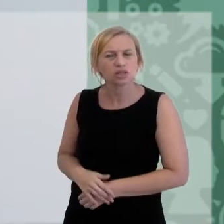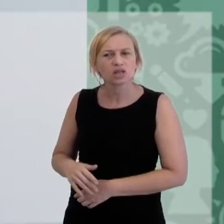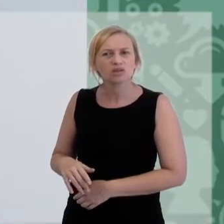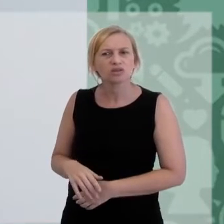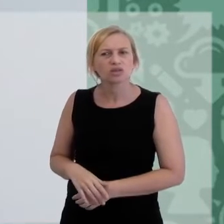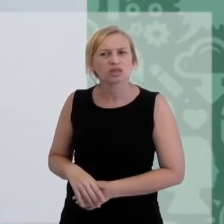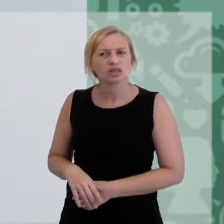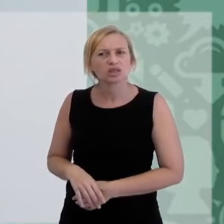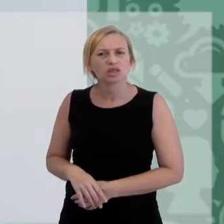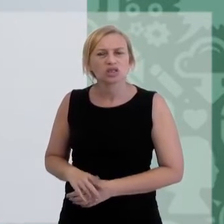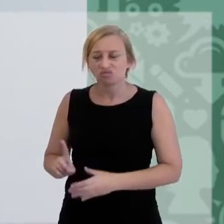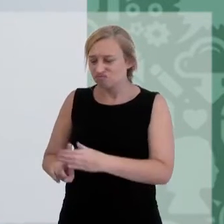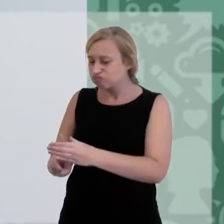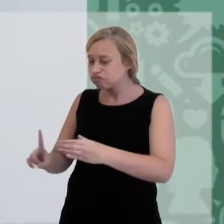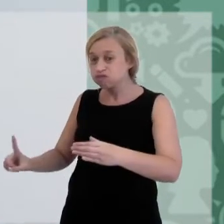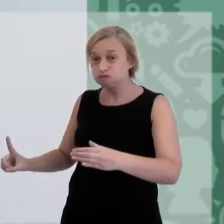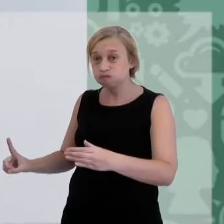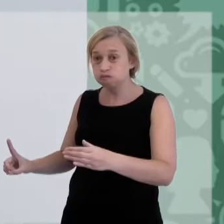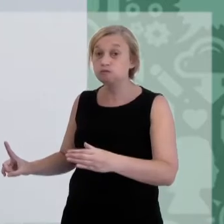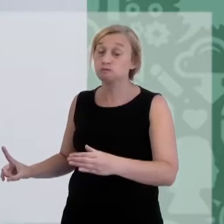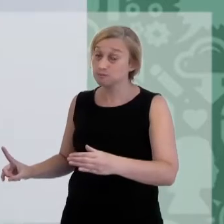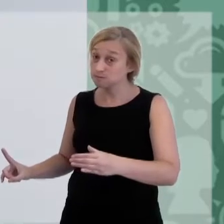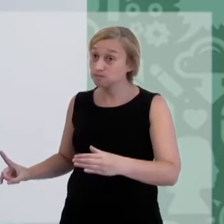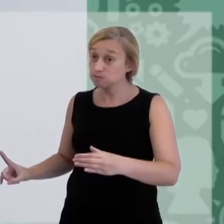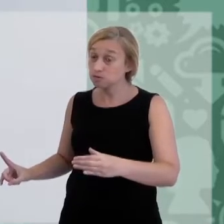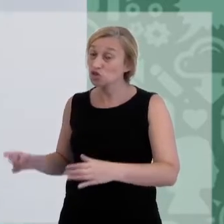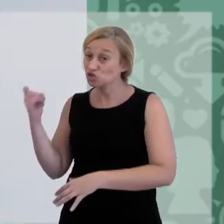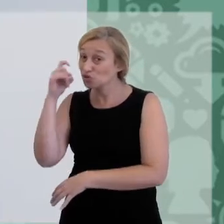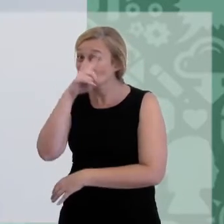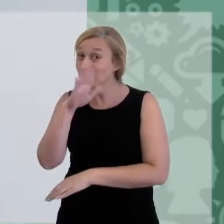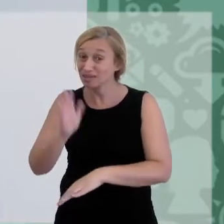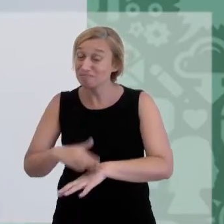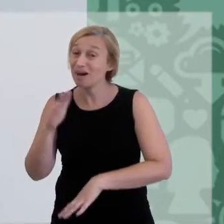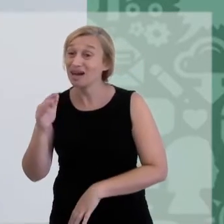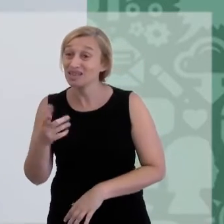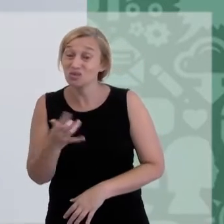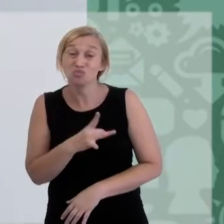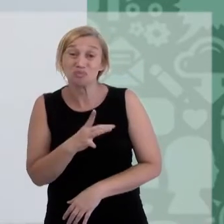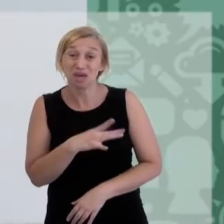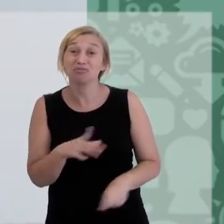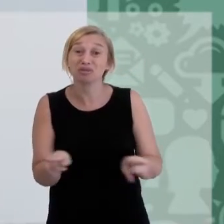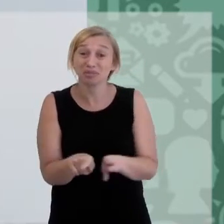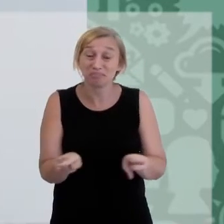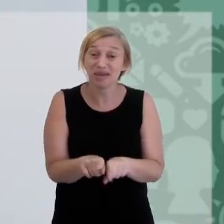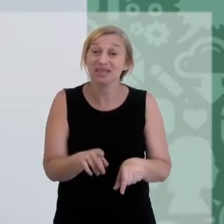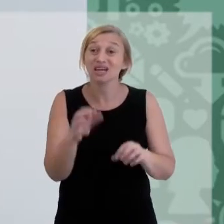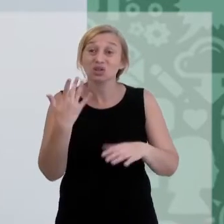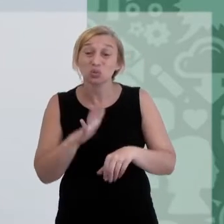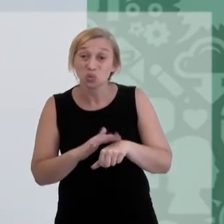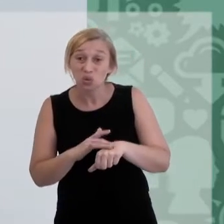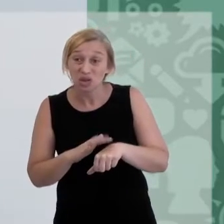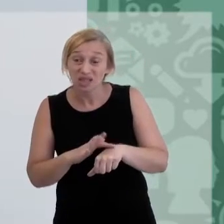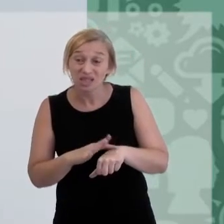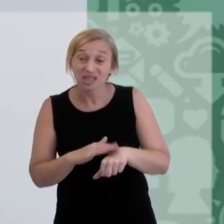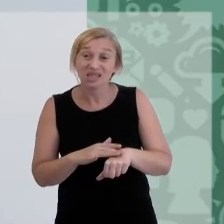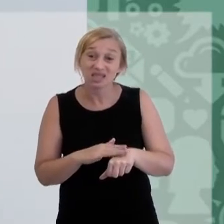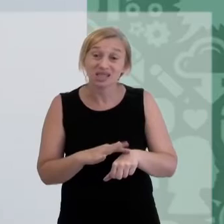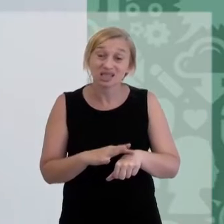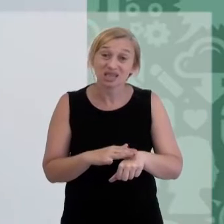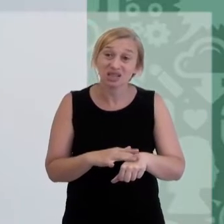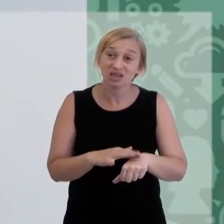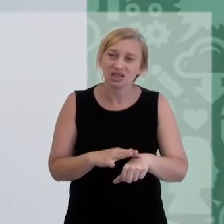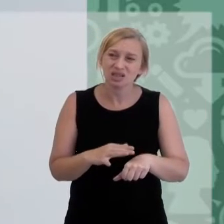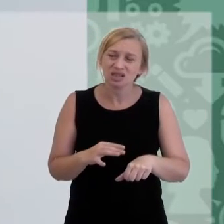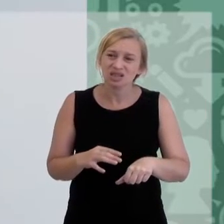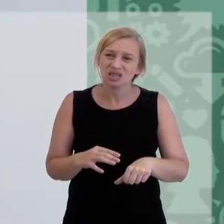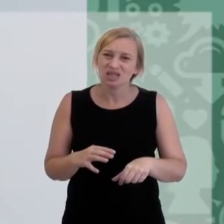que lidar com o isolamento social, com as dificuldades, com o medo também da doença, né, acabou